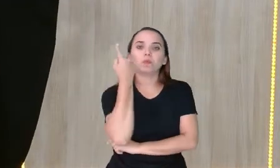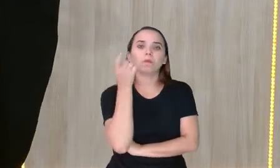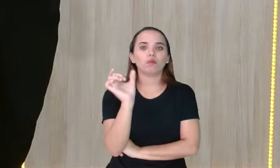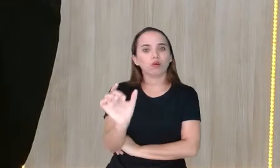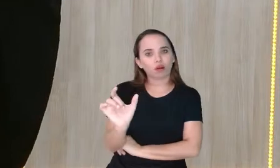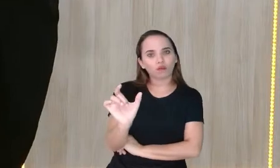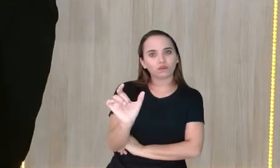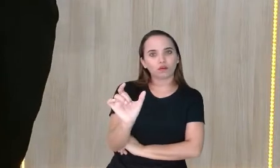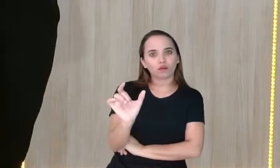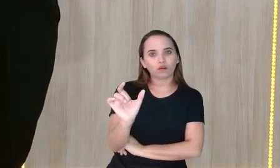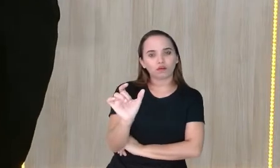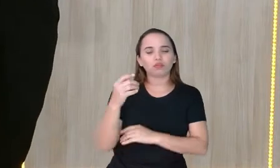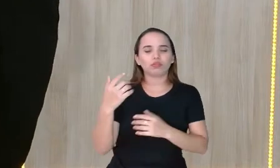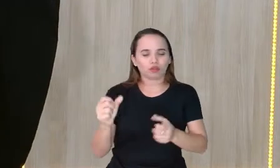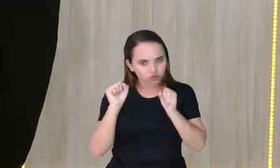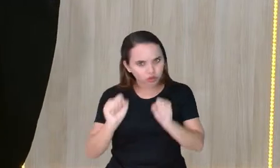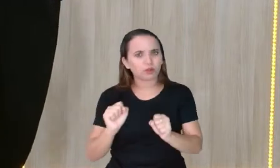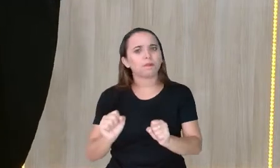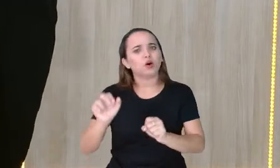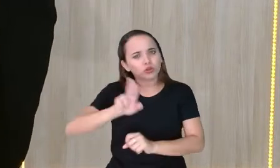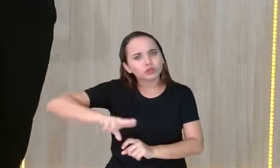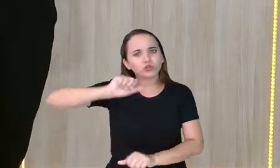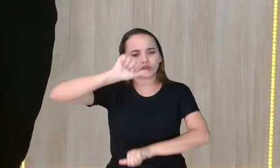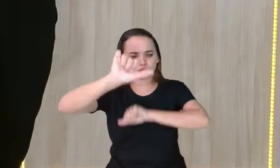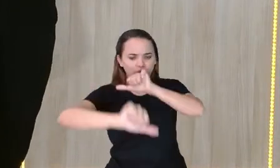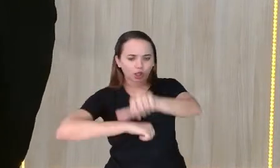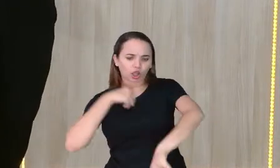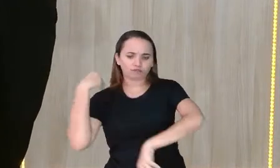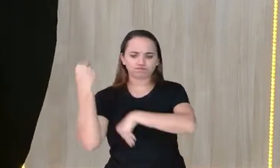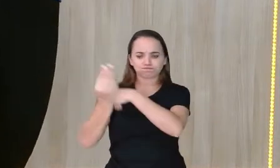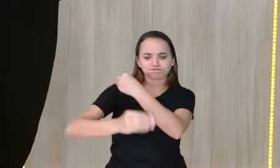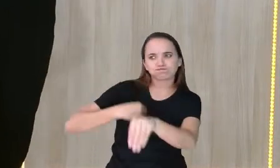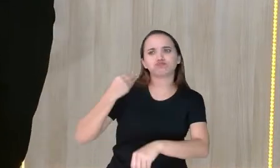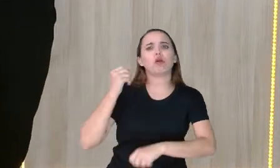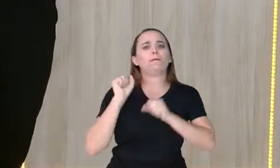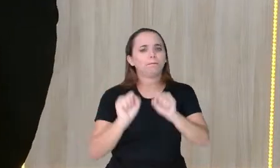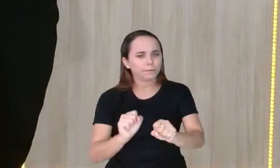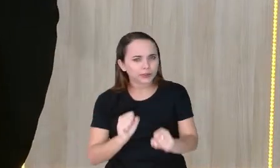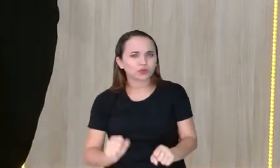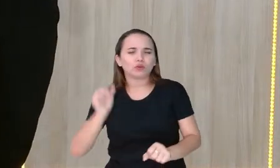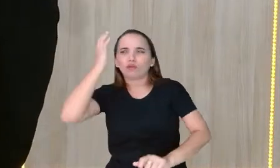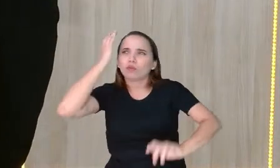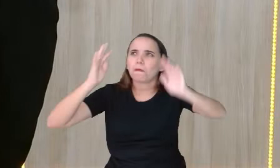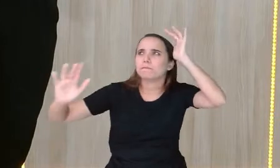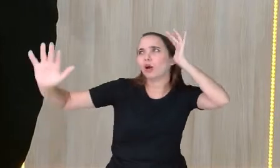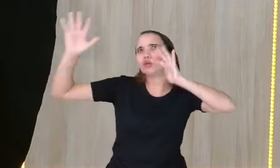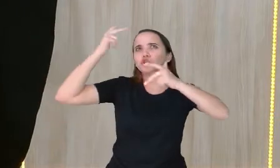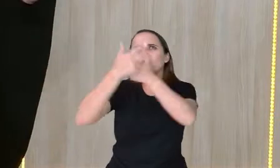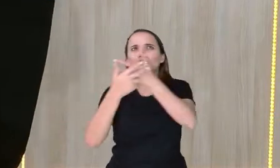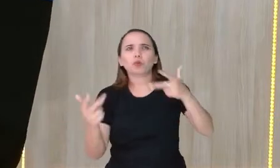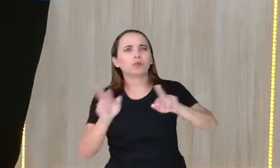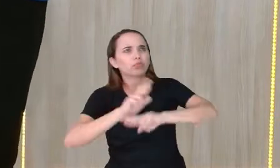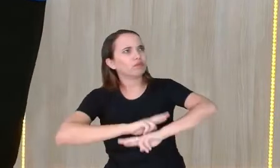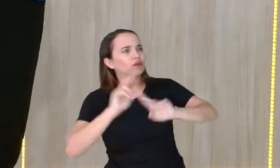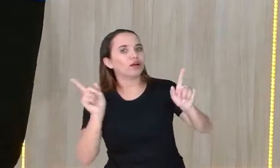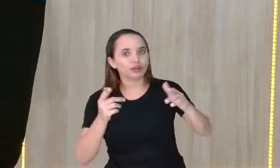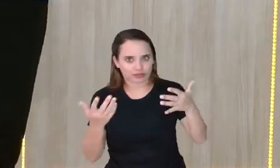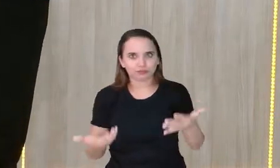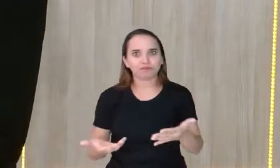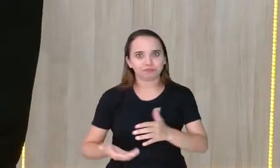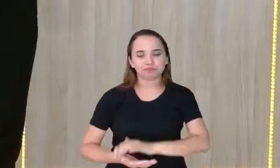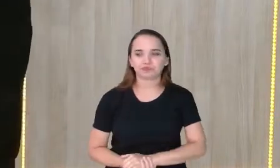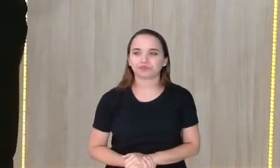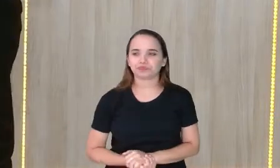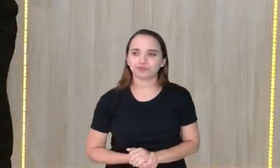pode fazer esse jogo discursivo, esse jogo imagético, né?